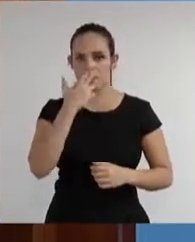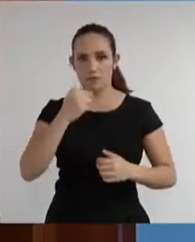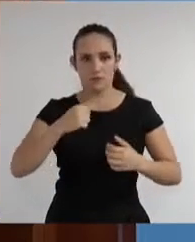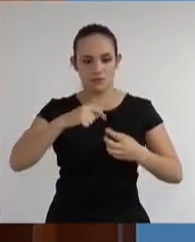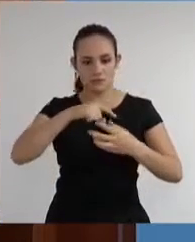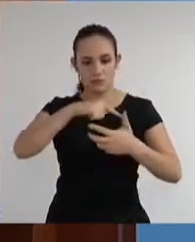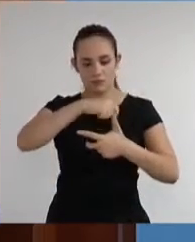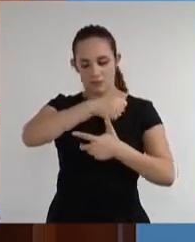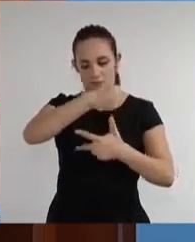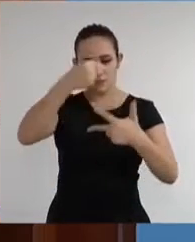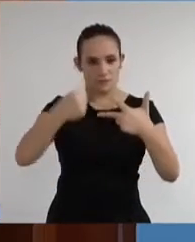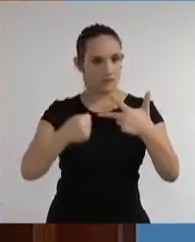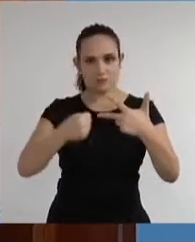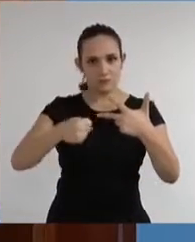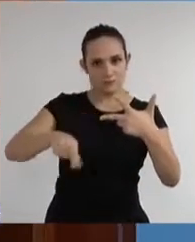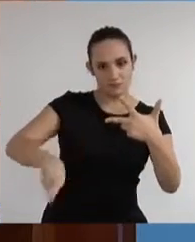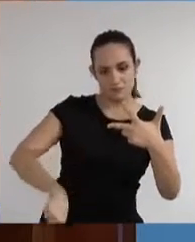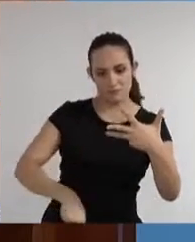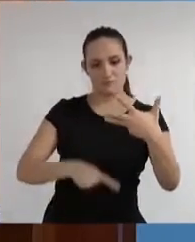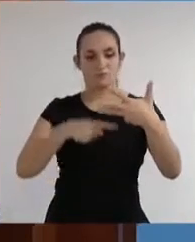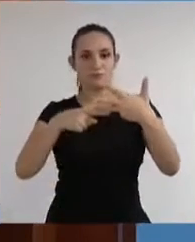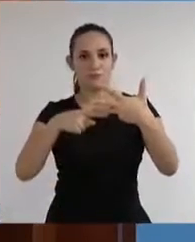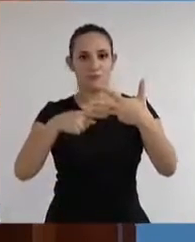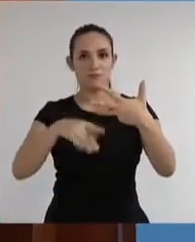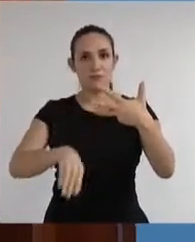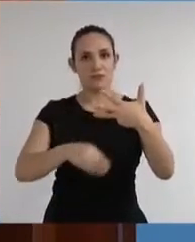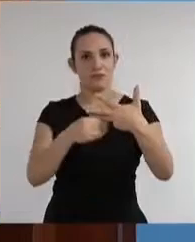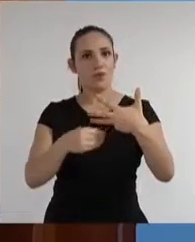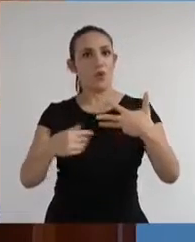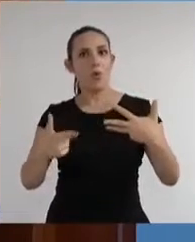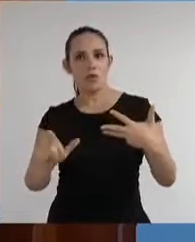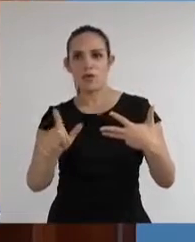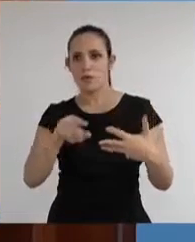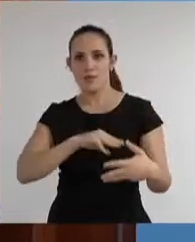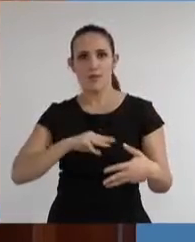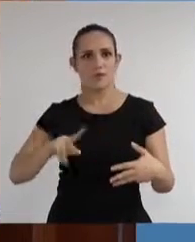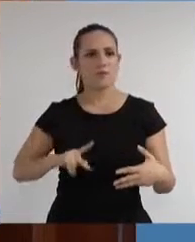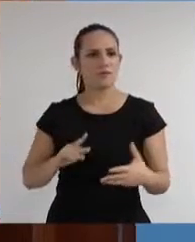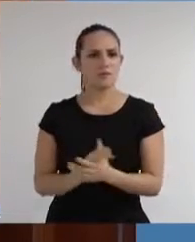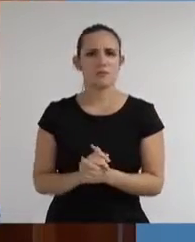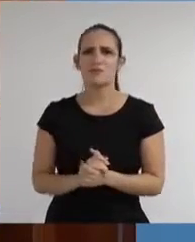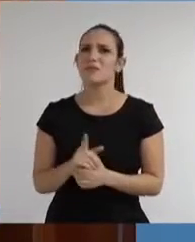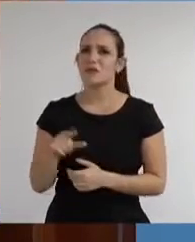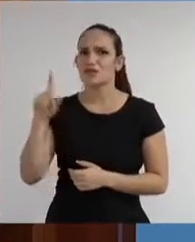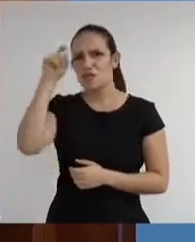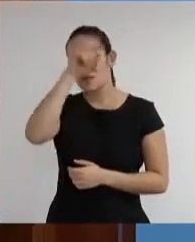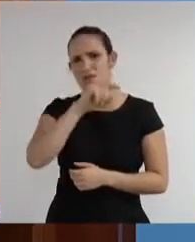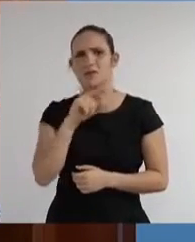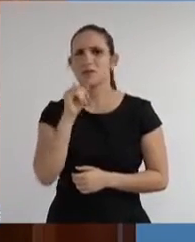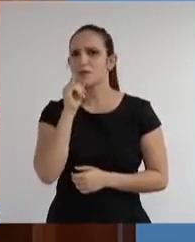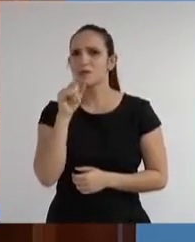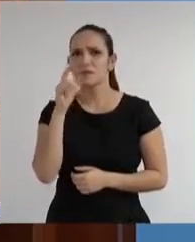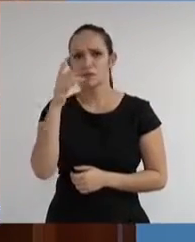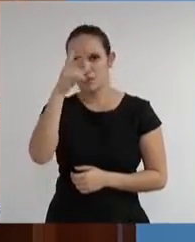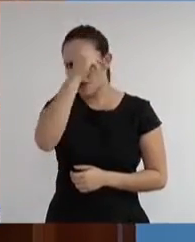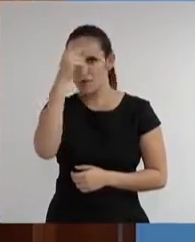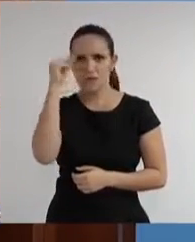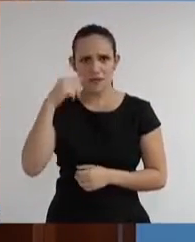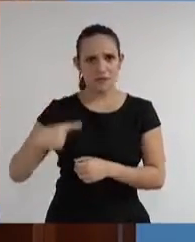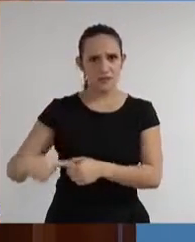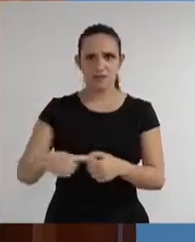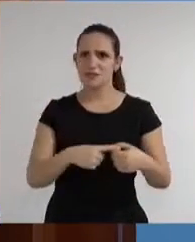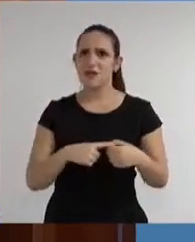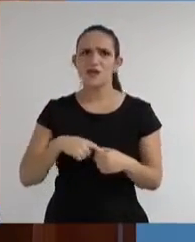poder e, obviamente, com uma demanda muito grande, gerando uma grande dificuldade para os administradores, para os prefeitos dos